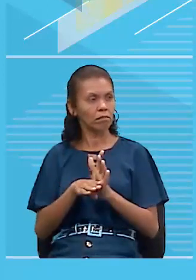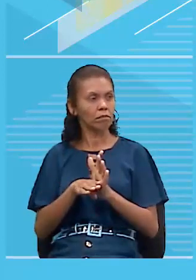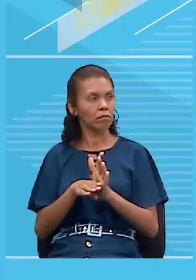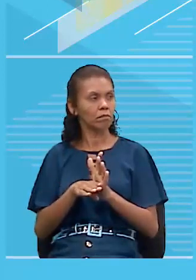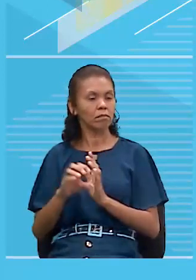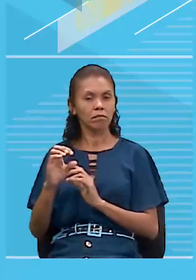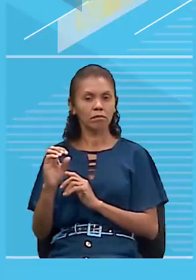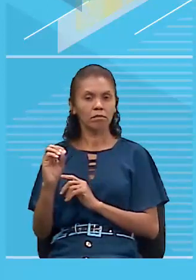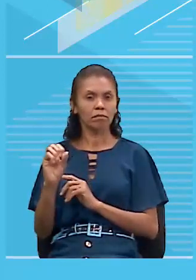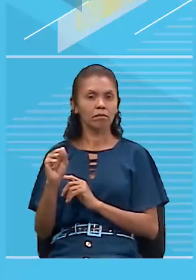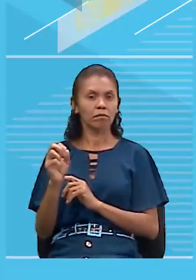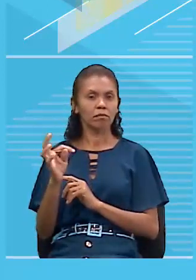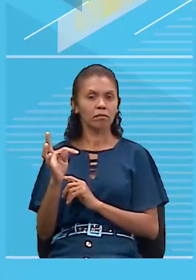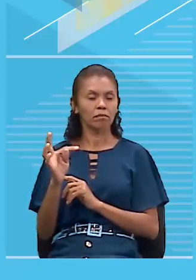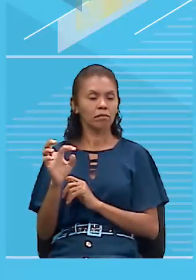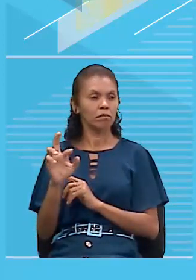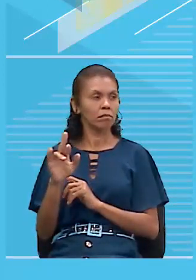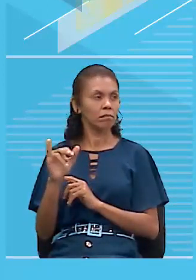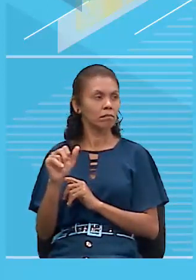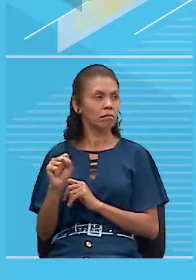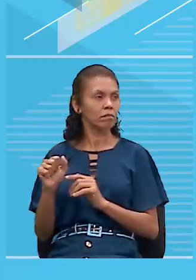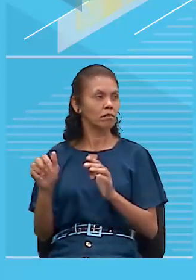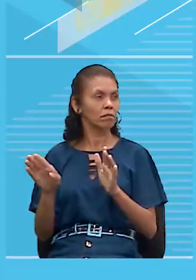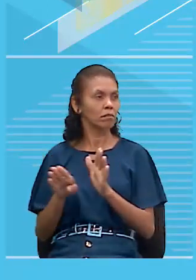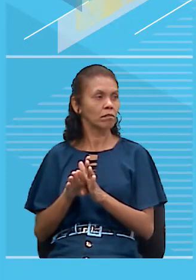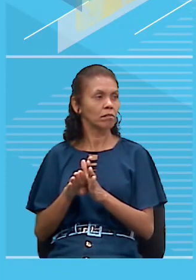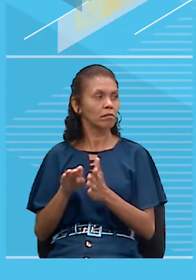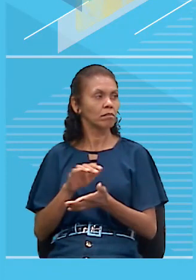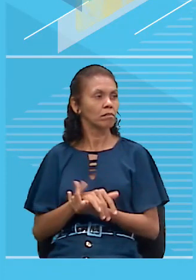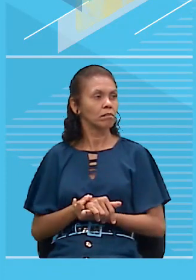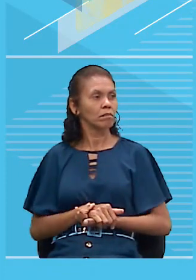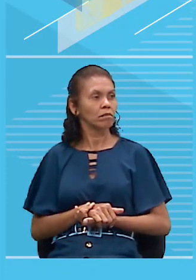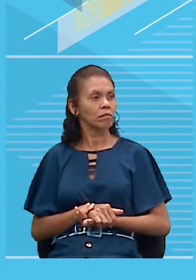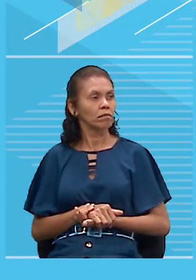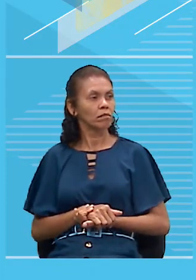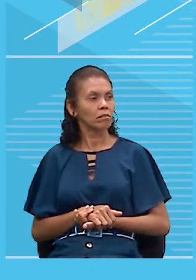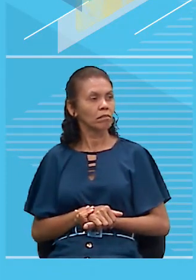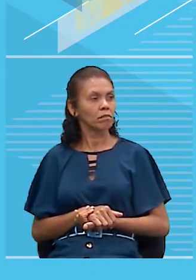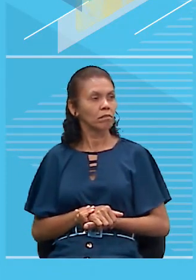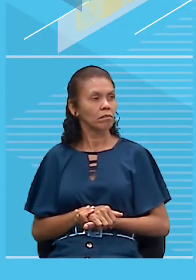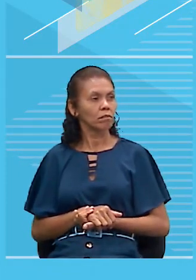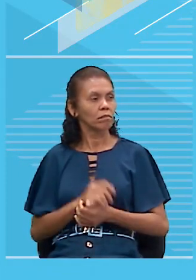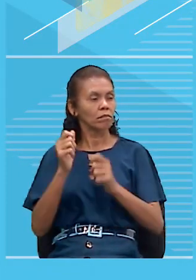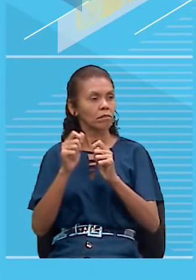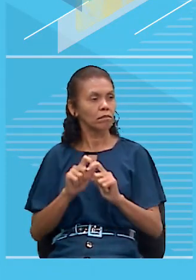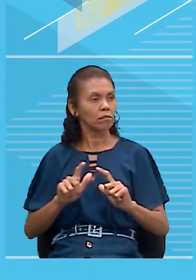já levantando o braço eu sou que loucura Professor postagem